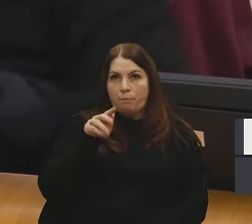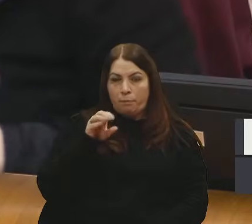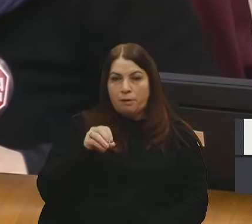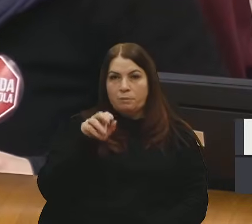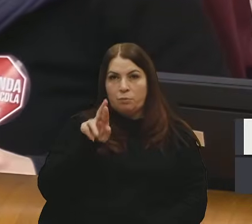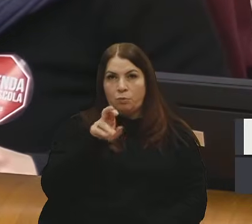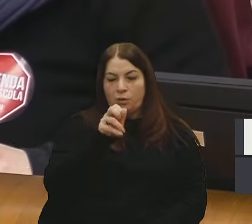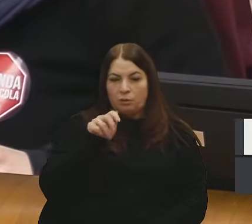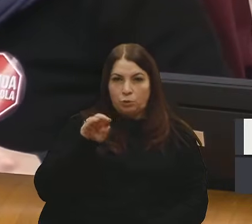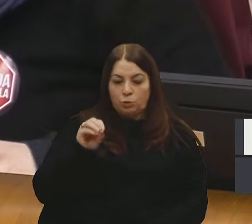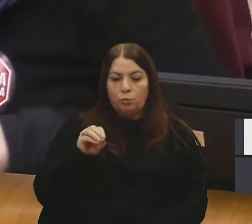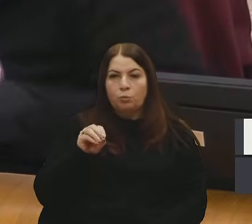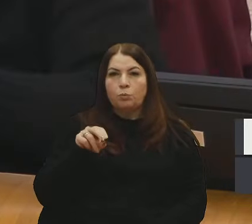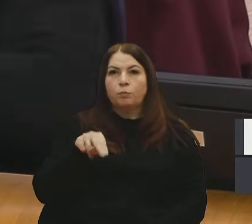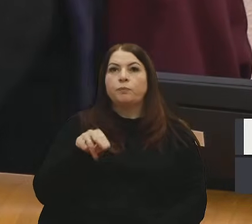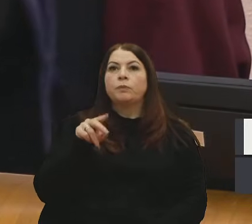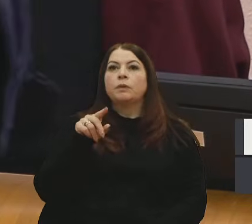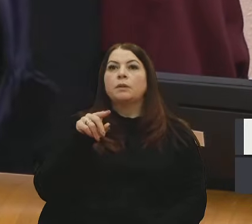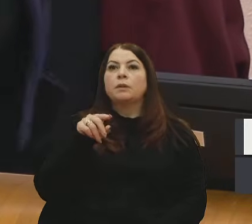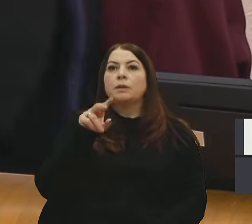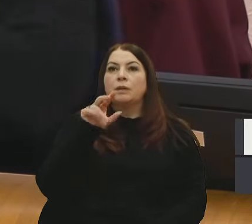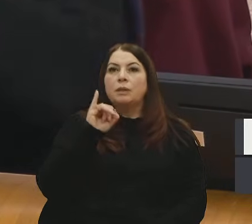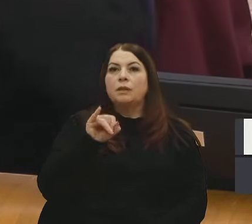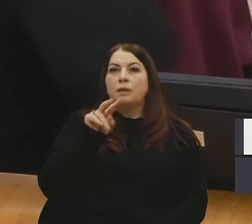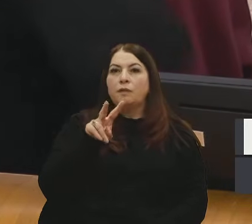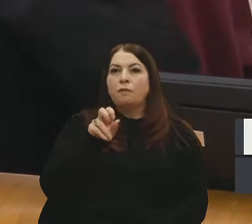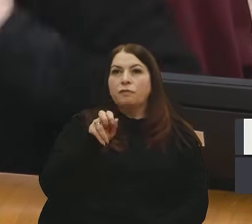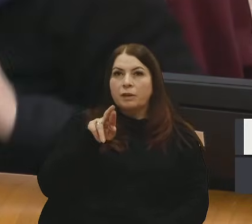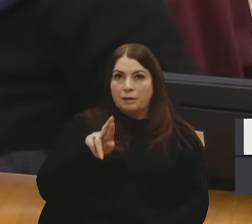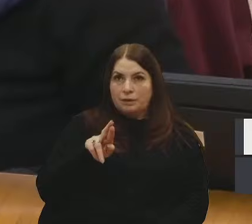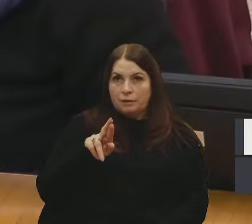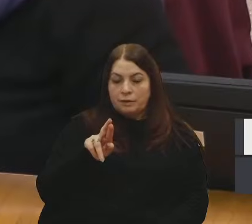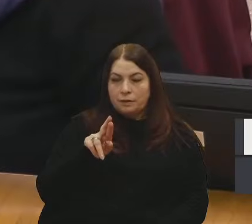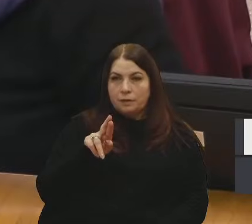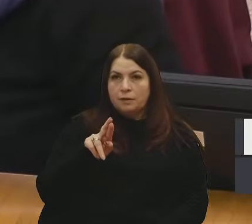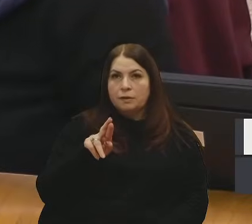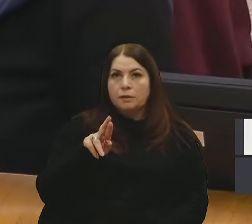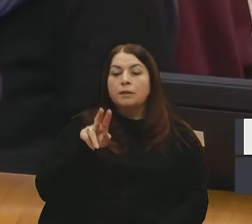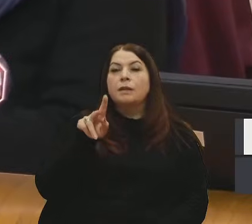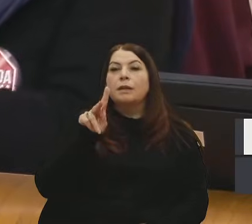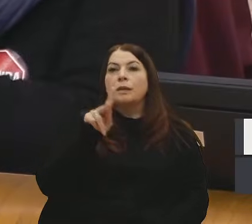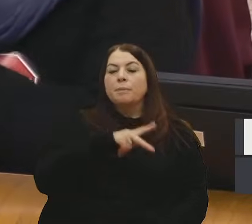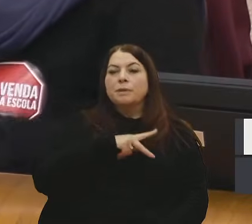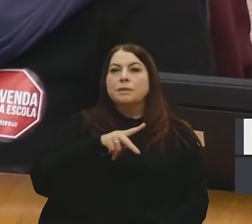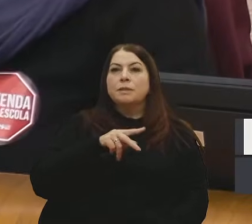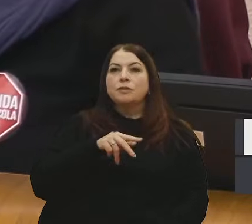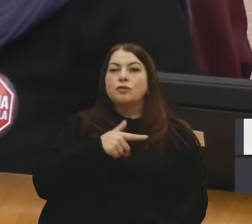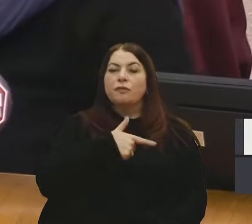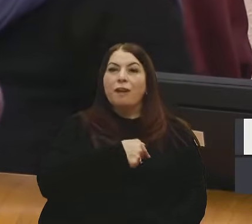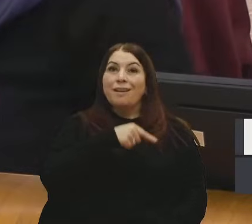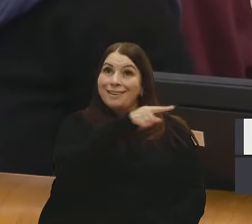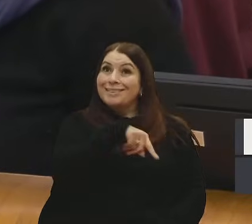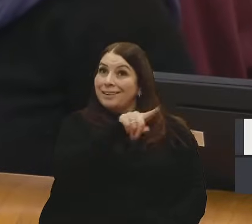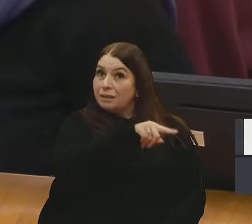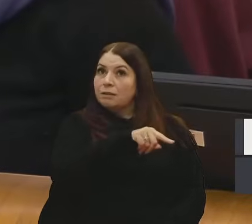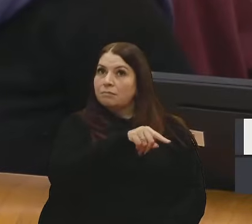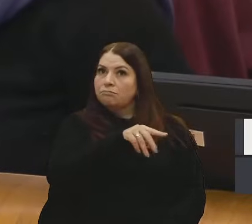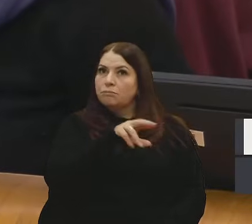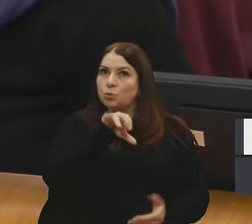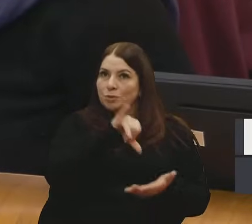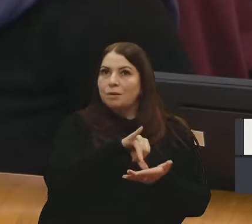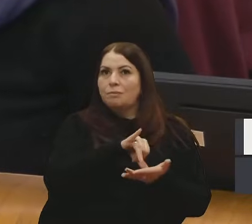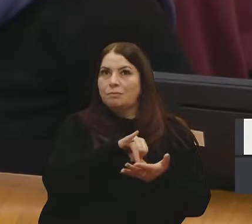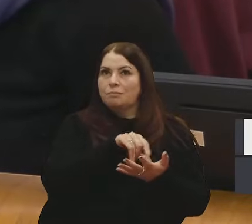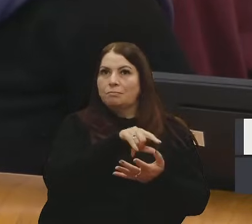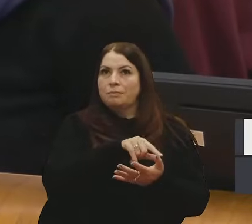Jardim América, Ivanir Marchioro e Presidente Vargas aqui na região central. Então,